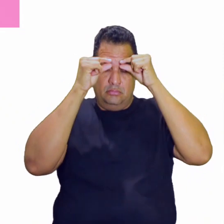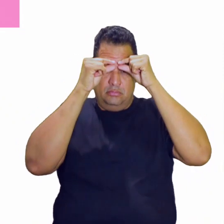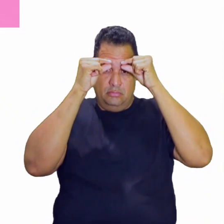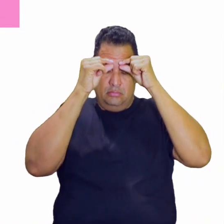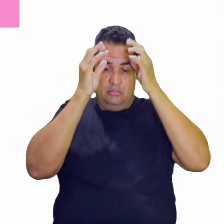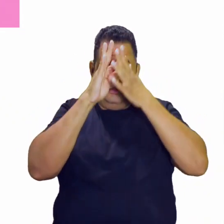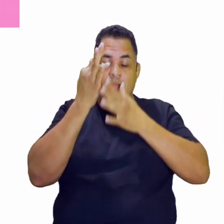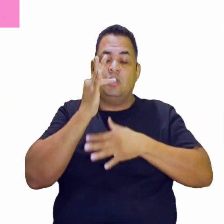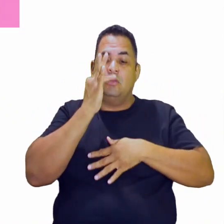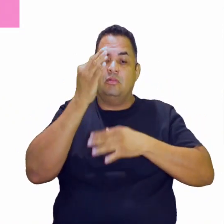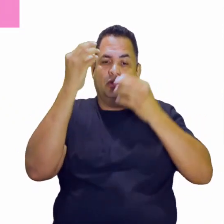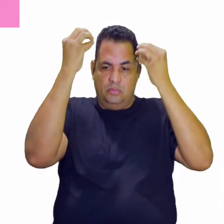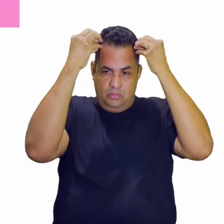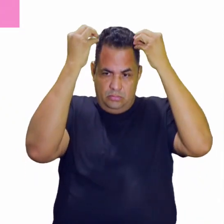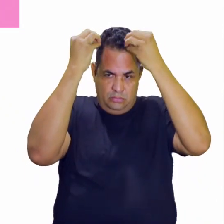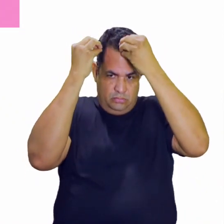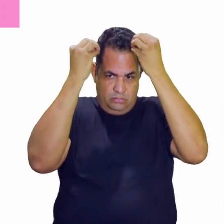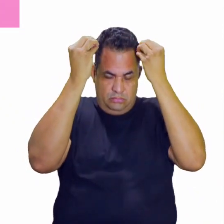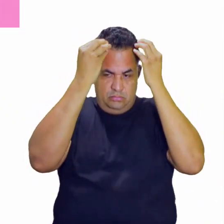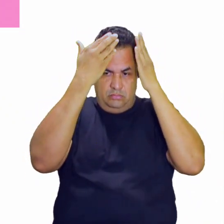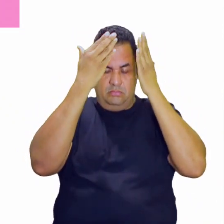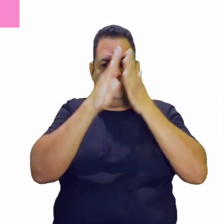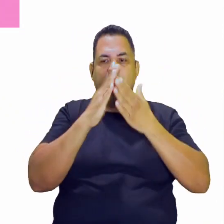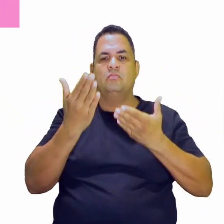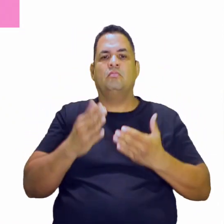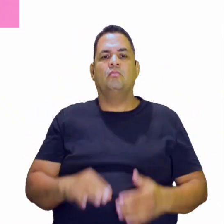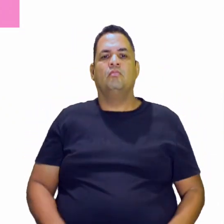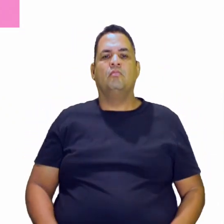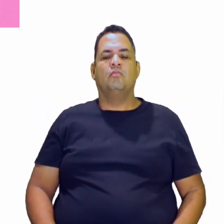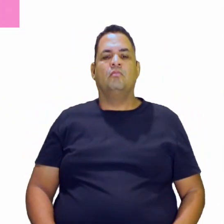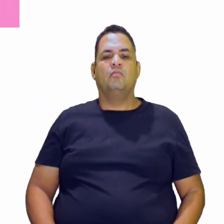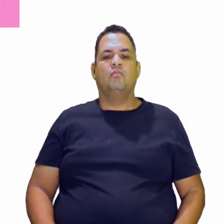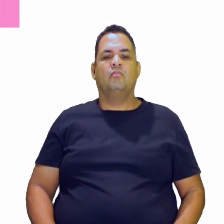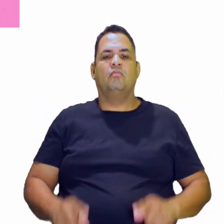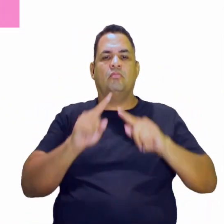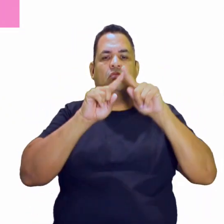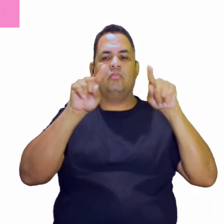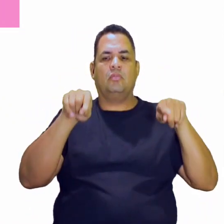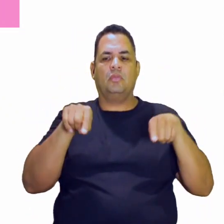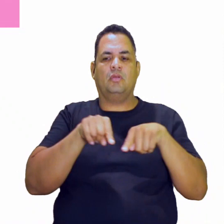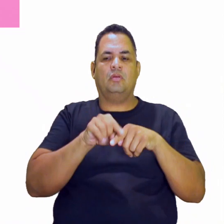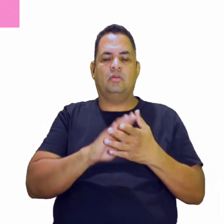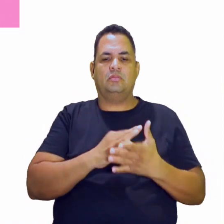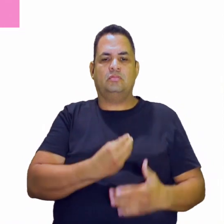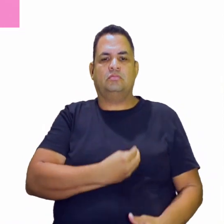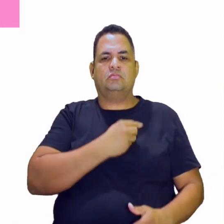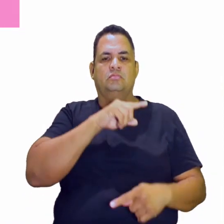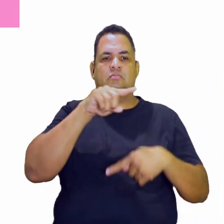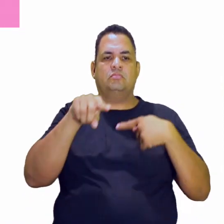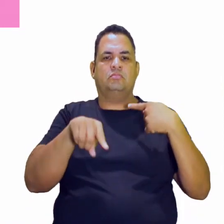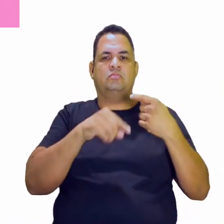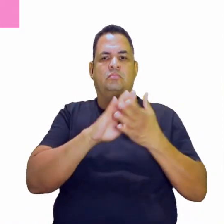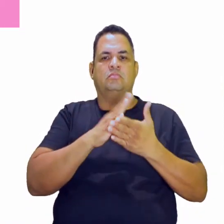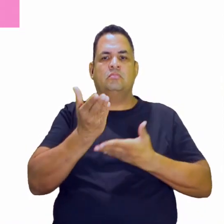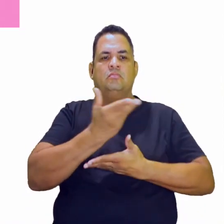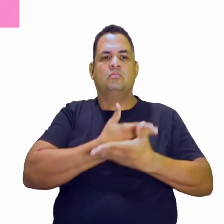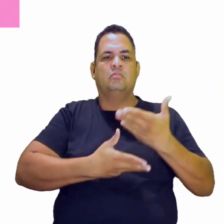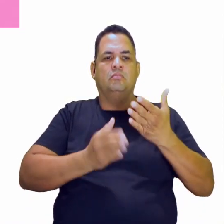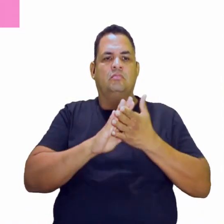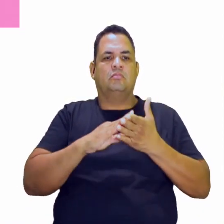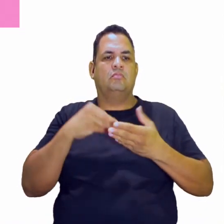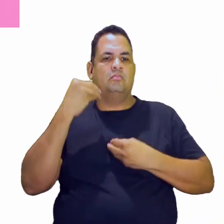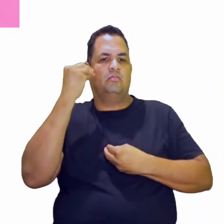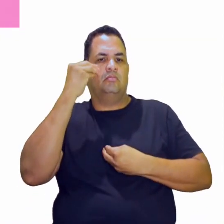flores no cabelo. Então, isso é quadro vivo. O objetivo é compartilhar